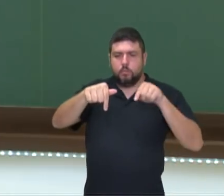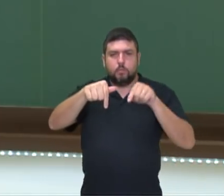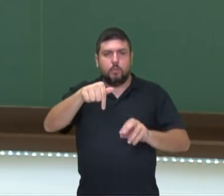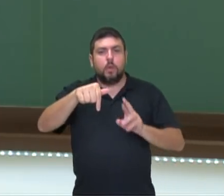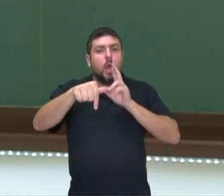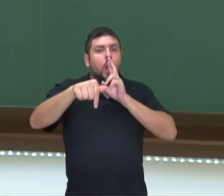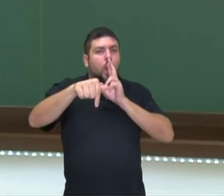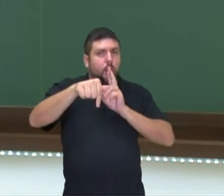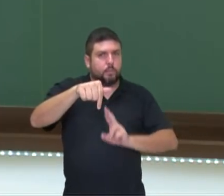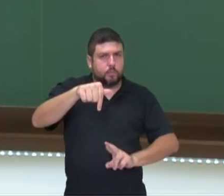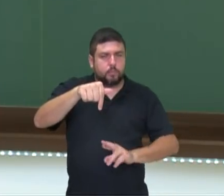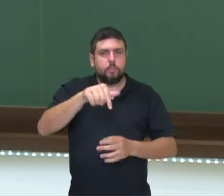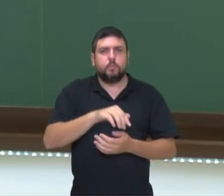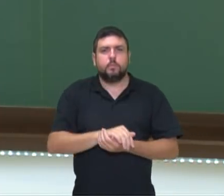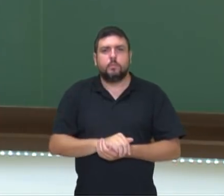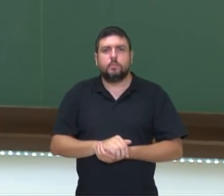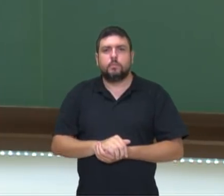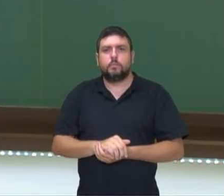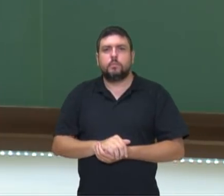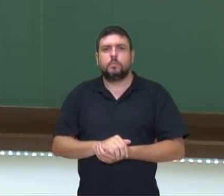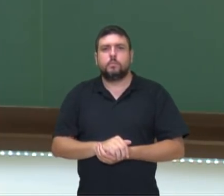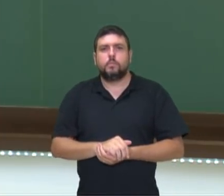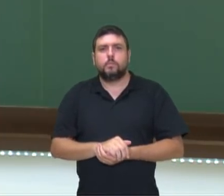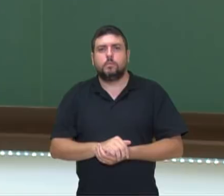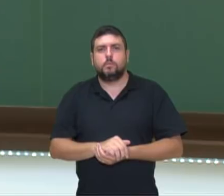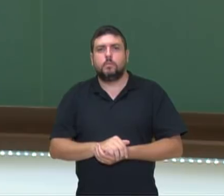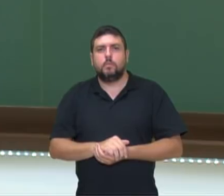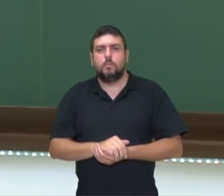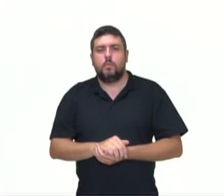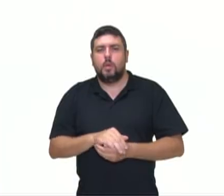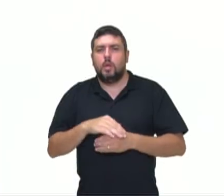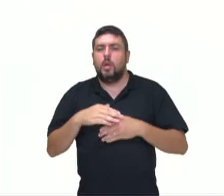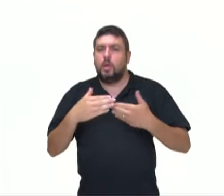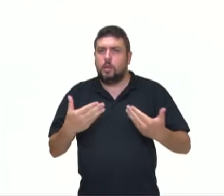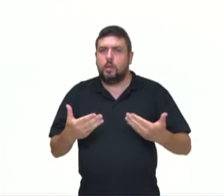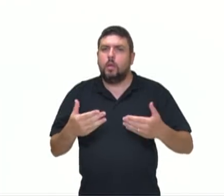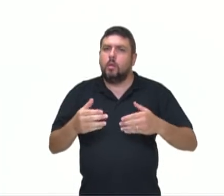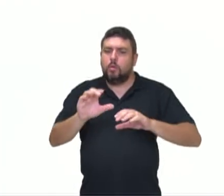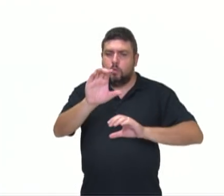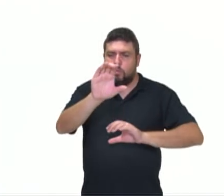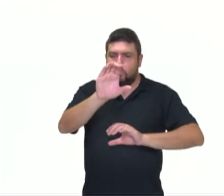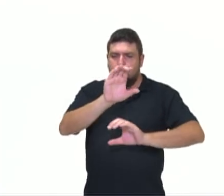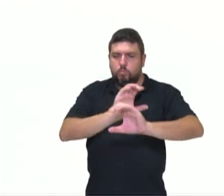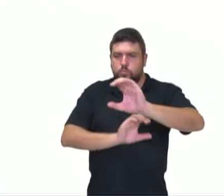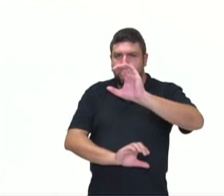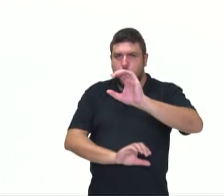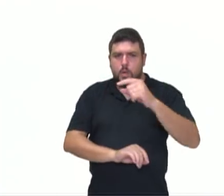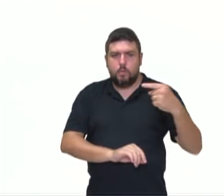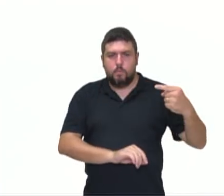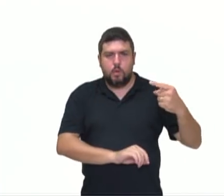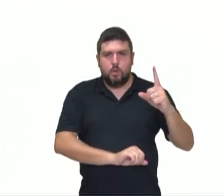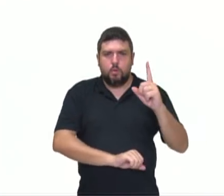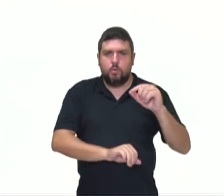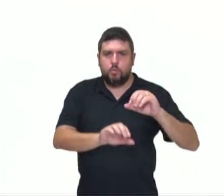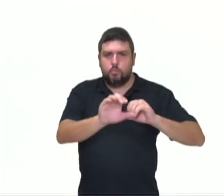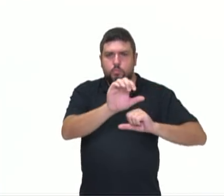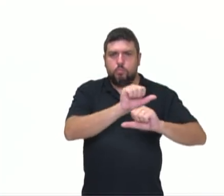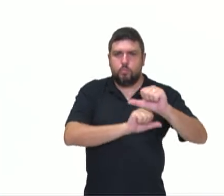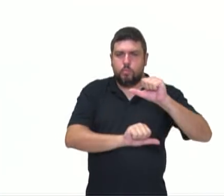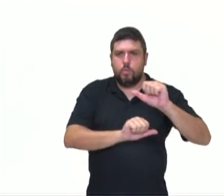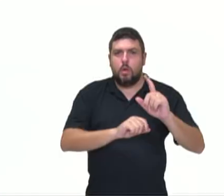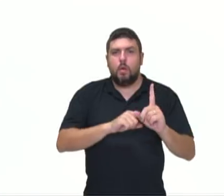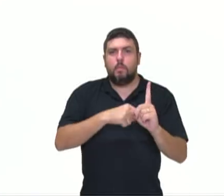o minuendo. Usando a relação fundamental, eu posso pensar o quê? Que esse tanto